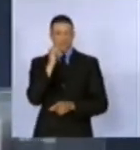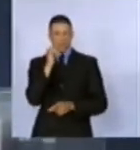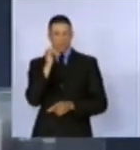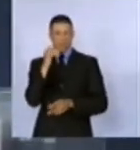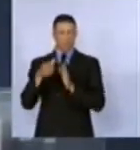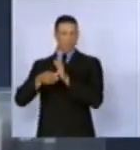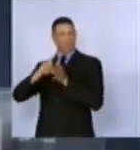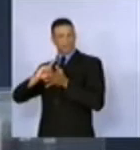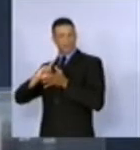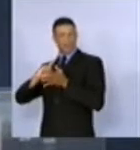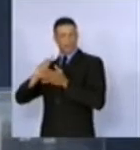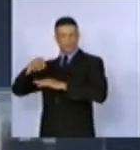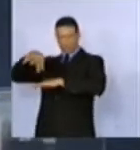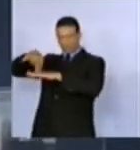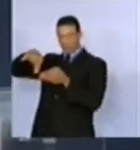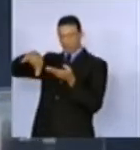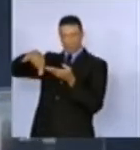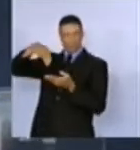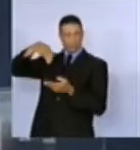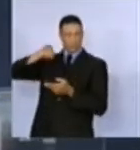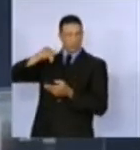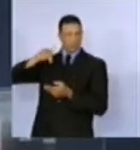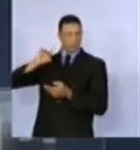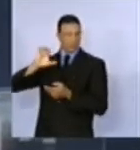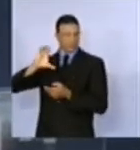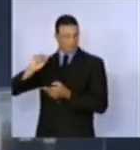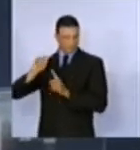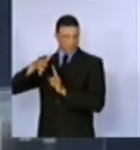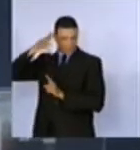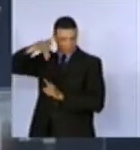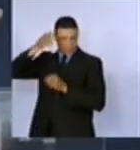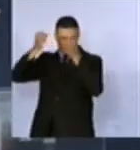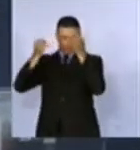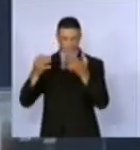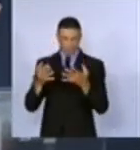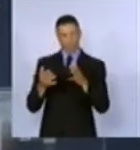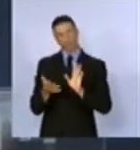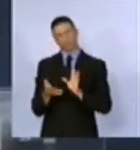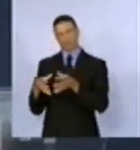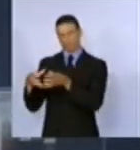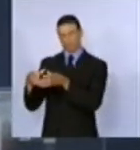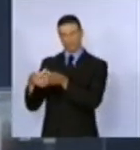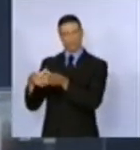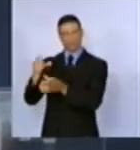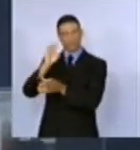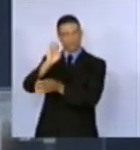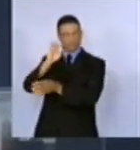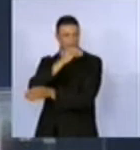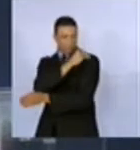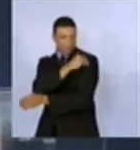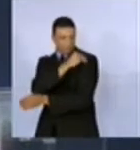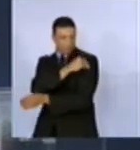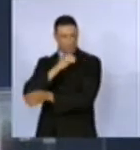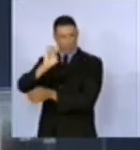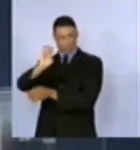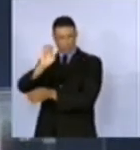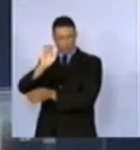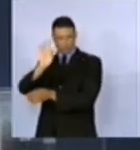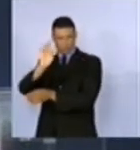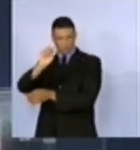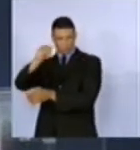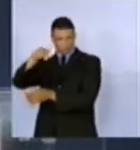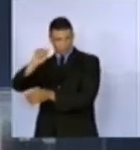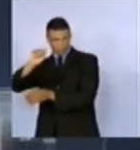abordado aqui anteriormente pela única o etanol celulósico ou o chamado etanol de segunda geração e os chamados